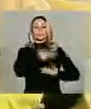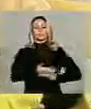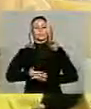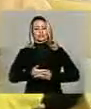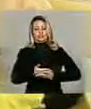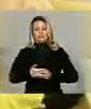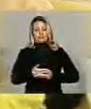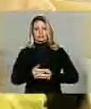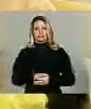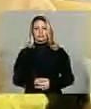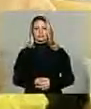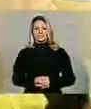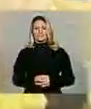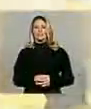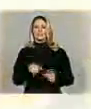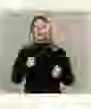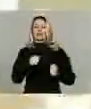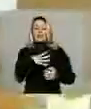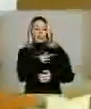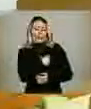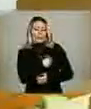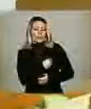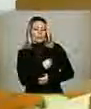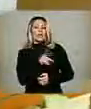bebê? A amamentação.